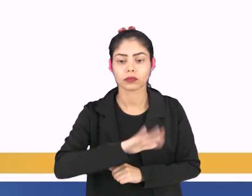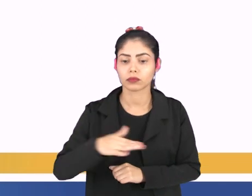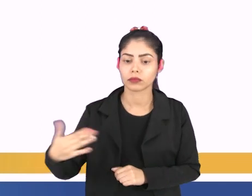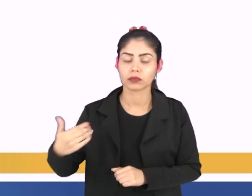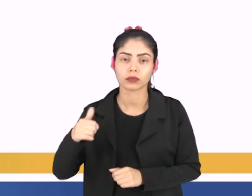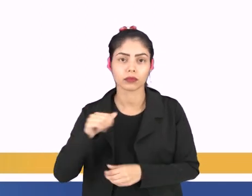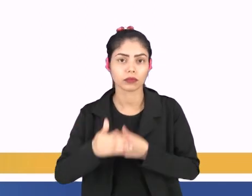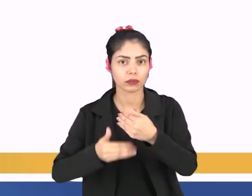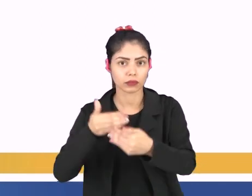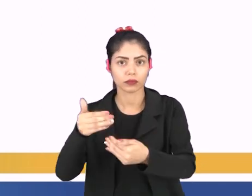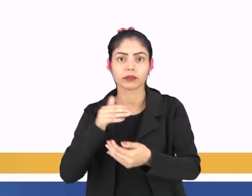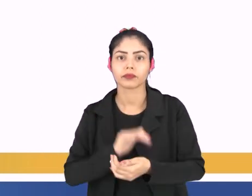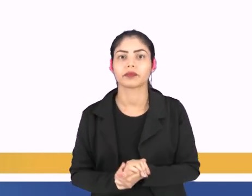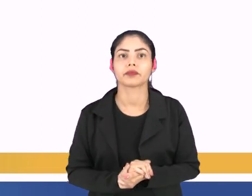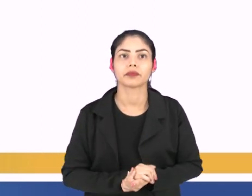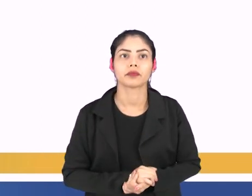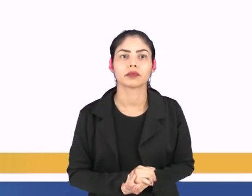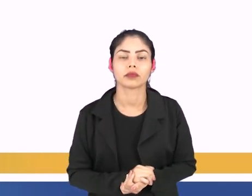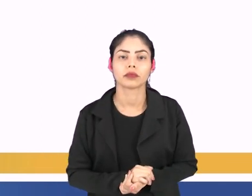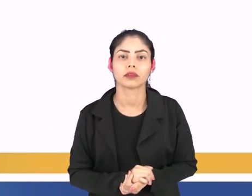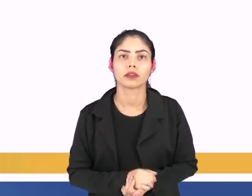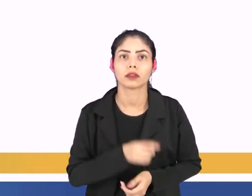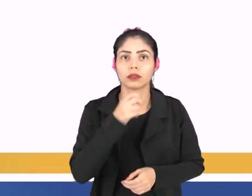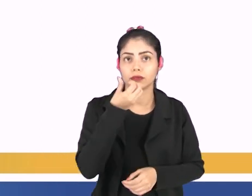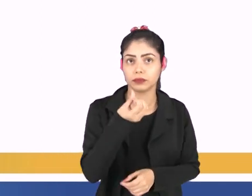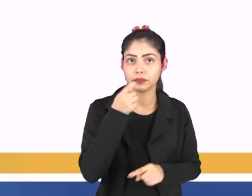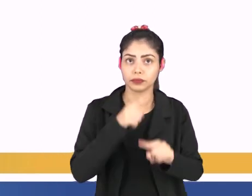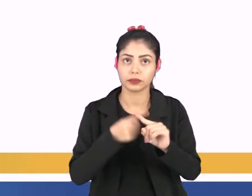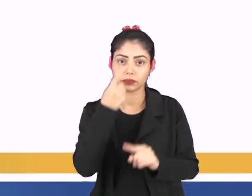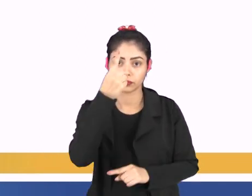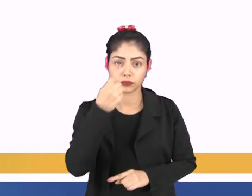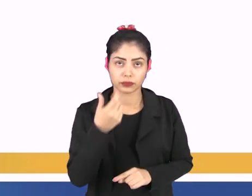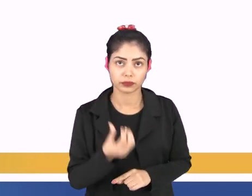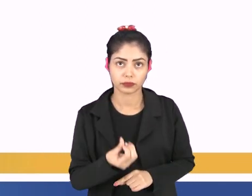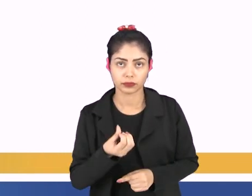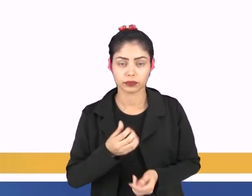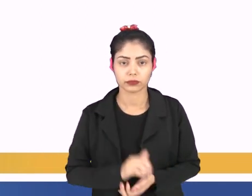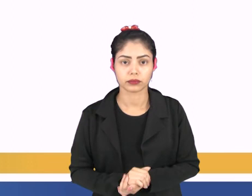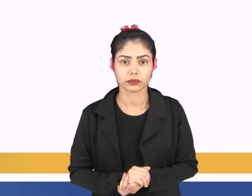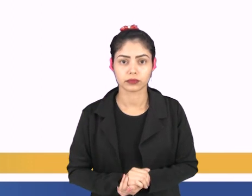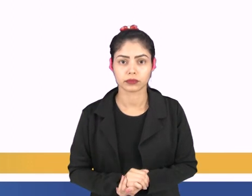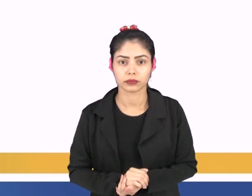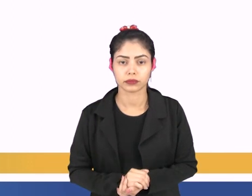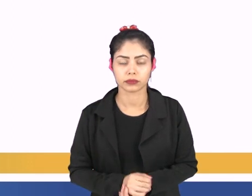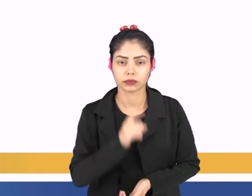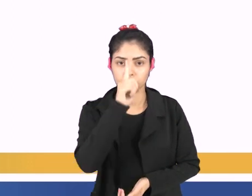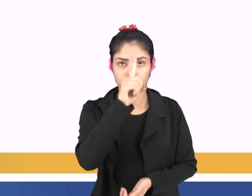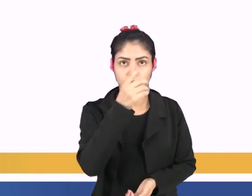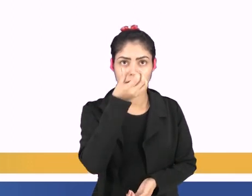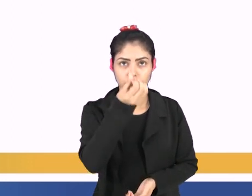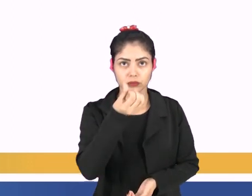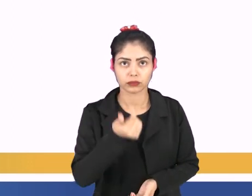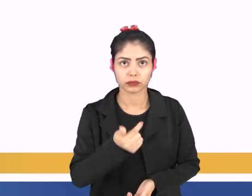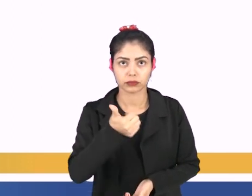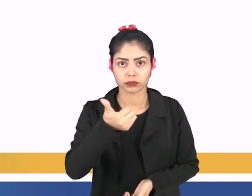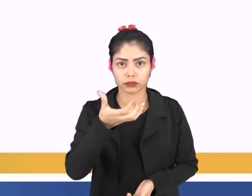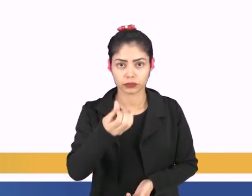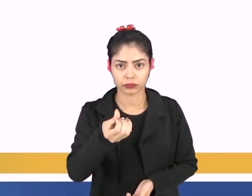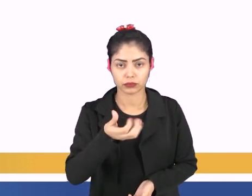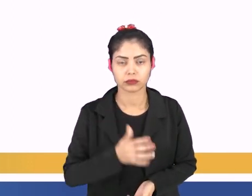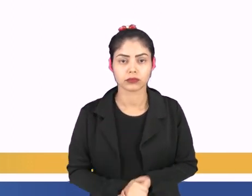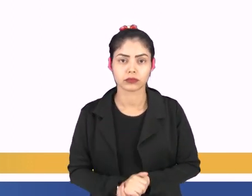desenvolver esse cálculo, nós temos 6 vezes 1/6, que é igual a 6 sobre